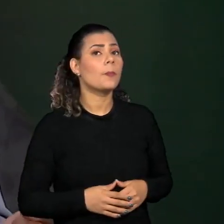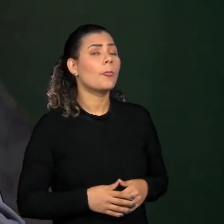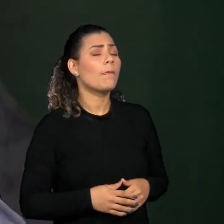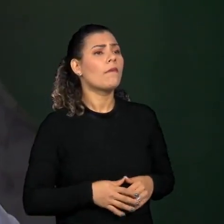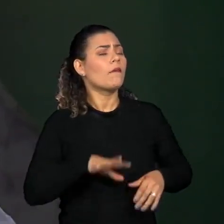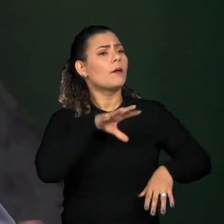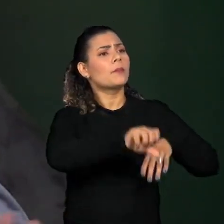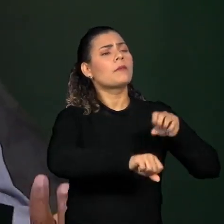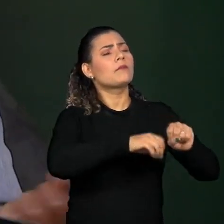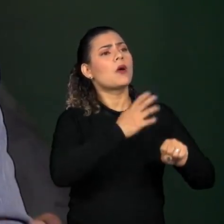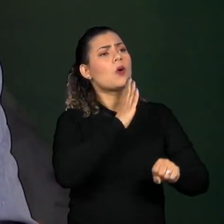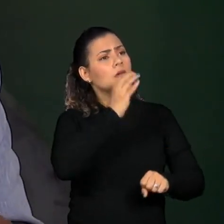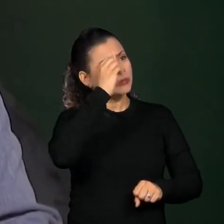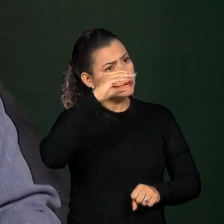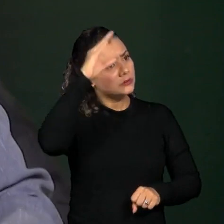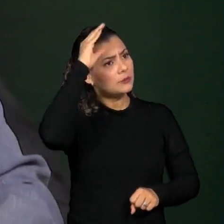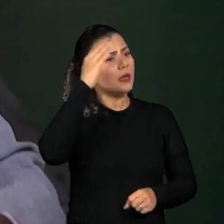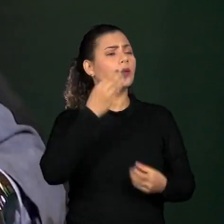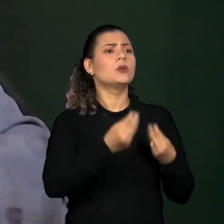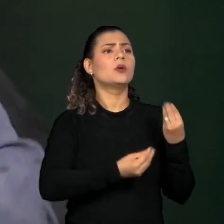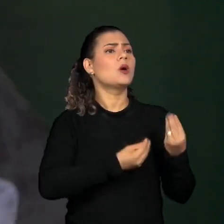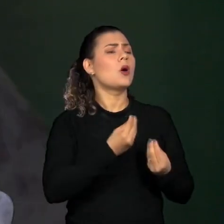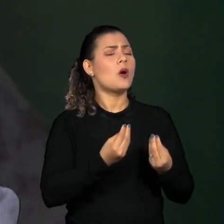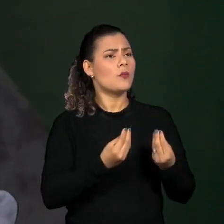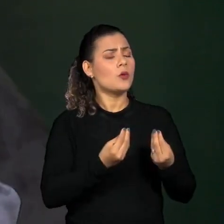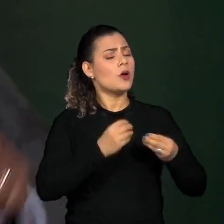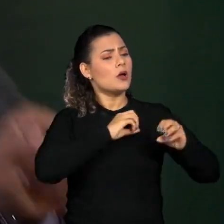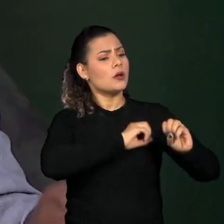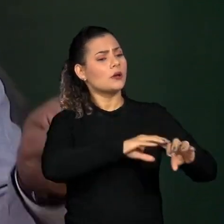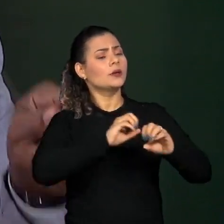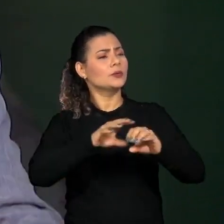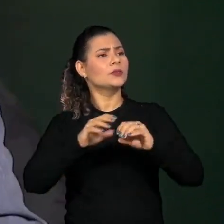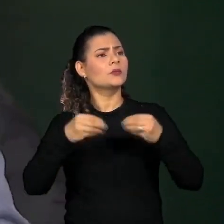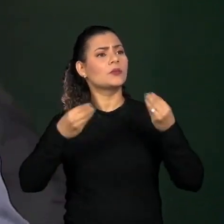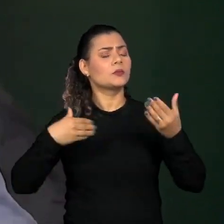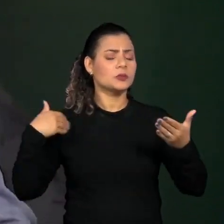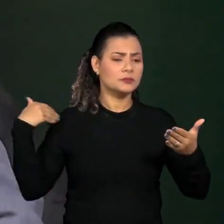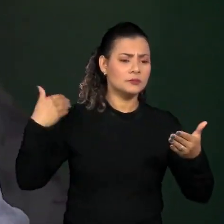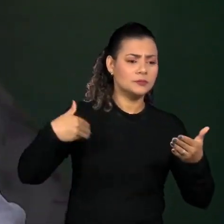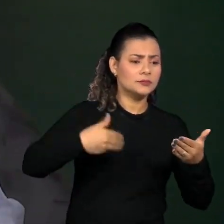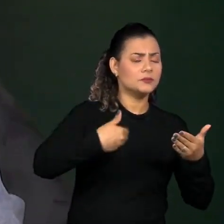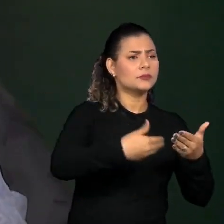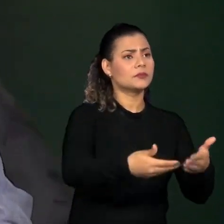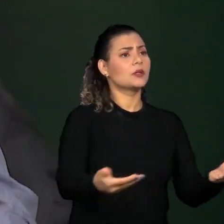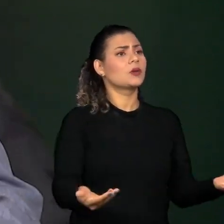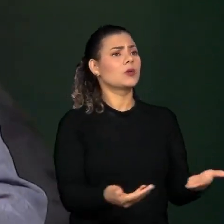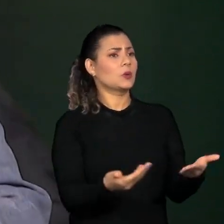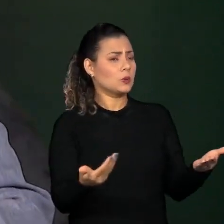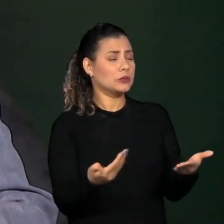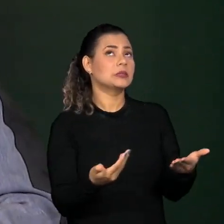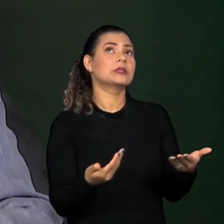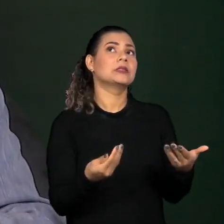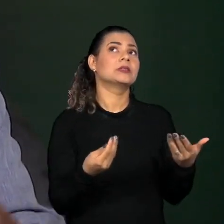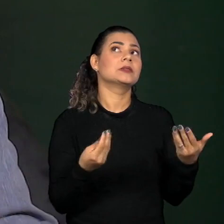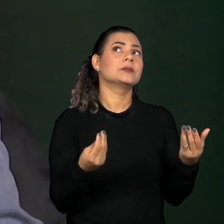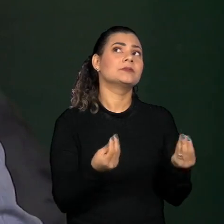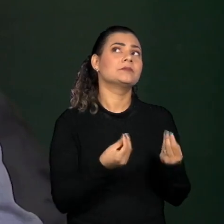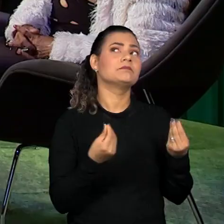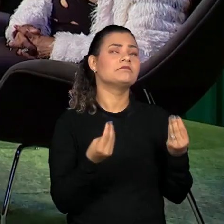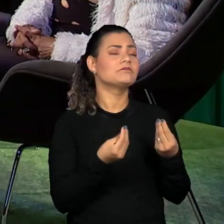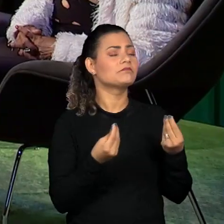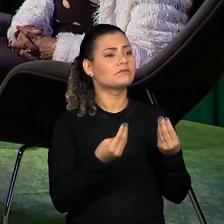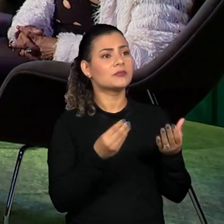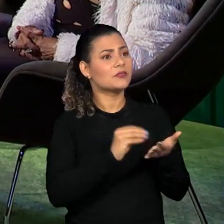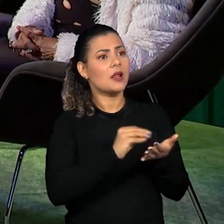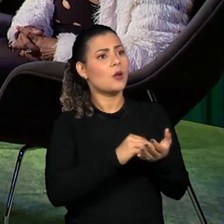apropriação do conhecimento, apropriação da educação. O quanto isso, hoje, é